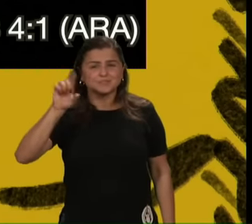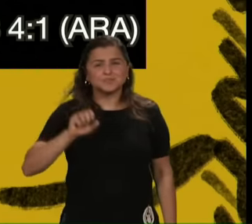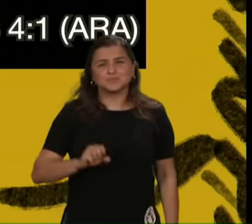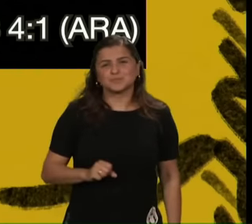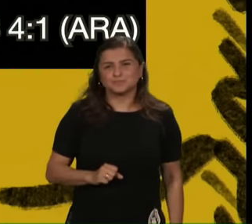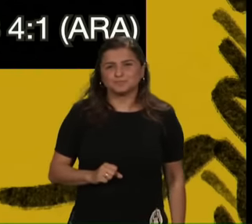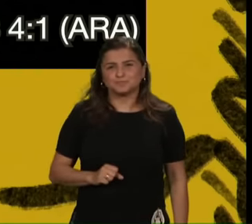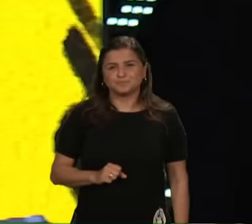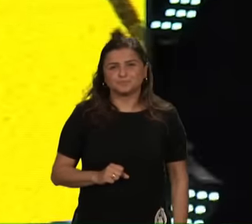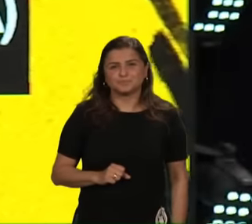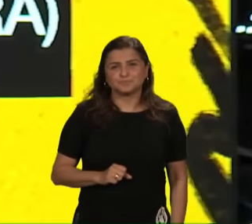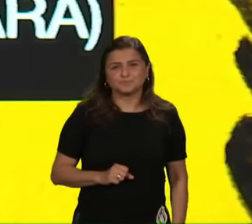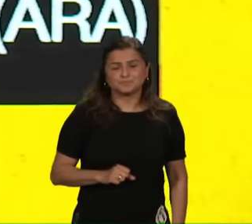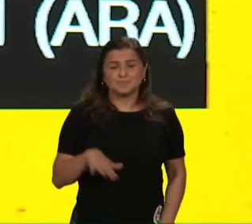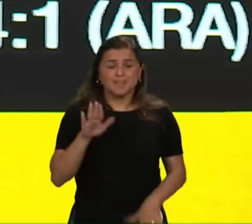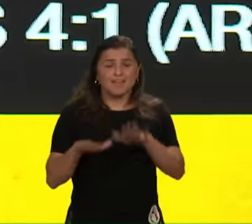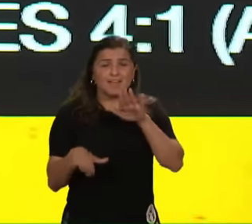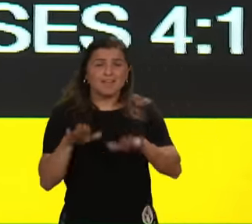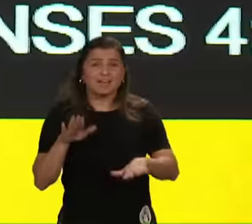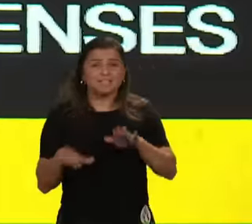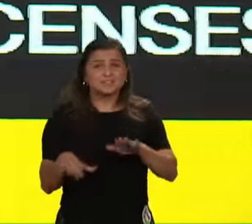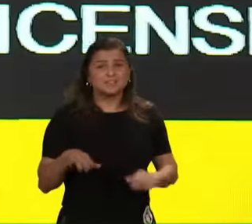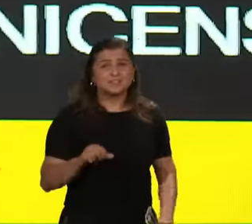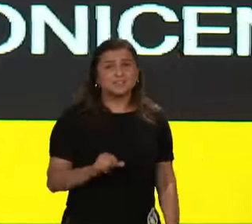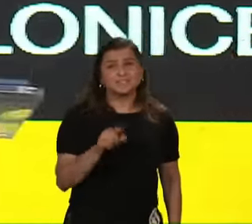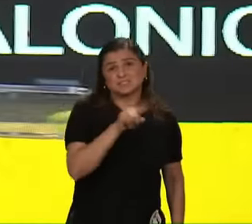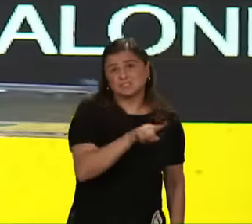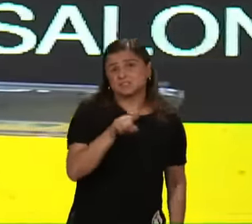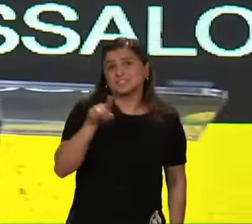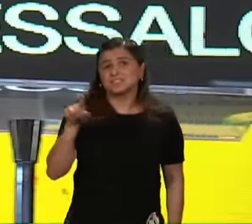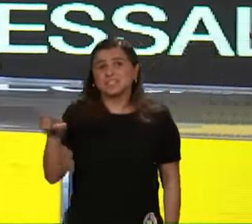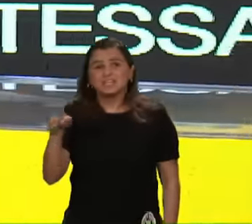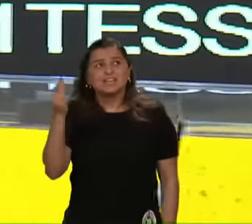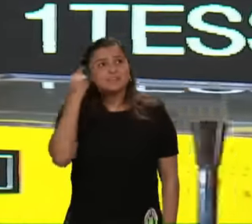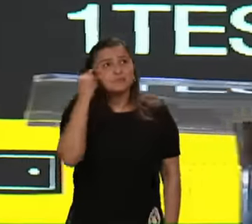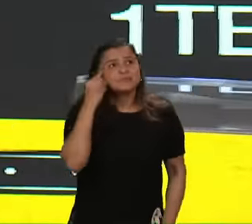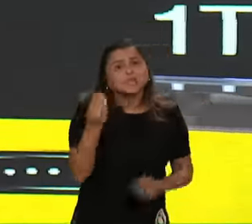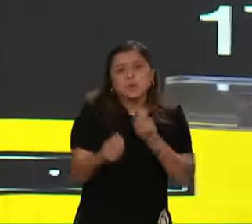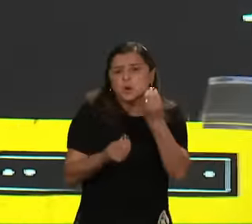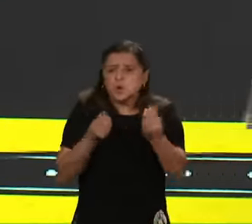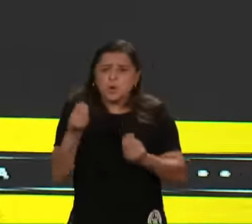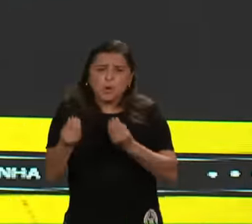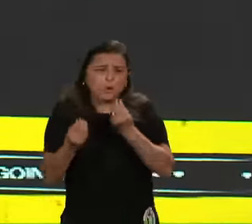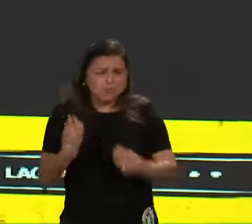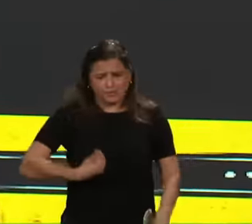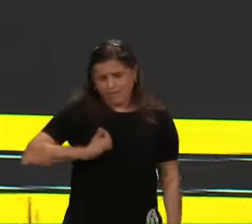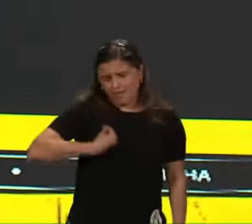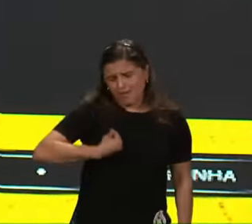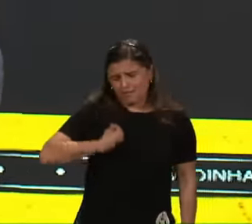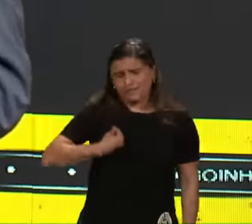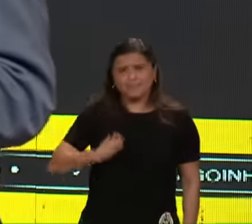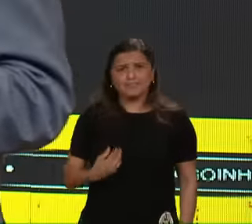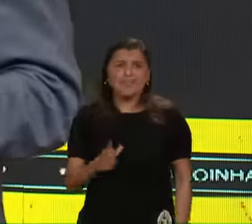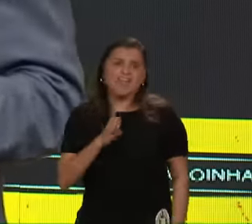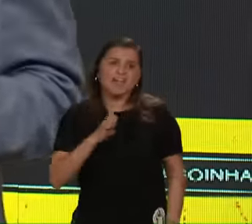Muitas vezes você tem uma ênfase tão grande em como você vai viver. Aí tem aquelas doutrinas assim: ah, você não